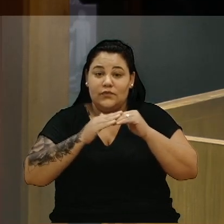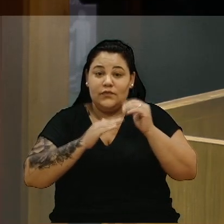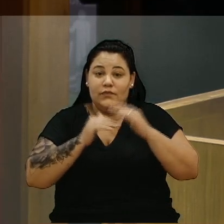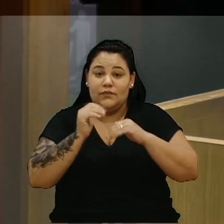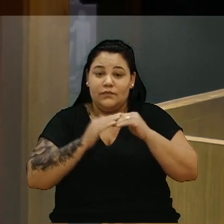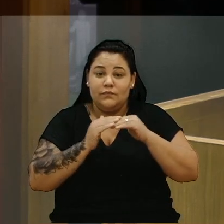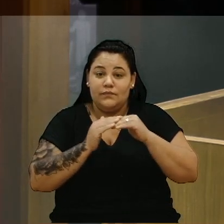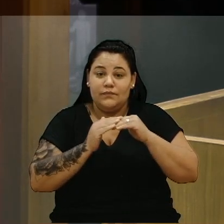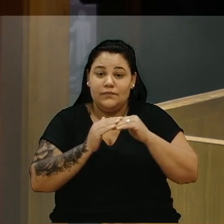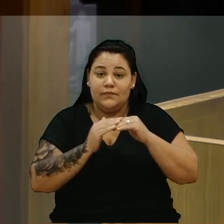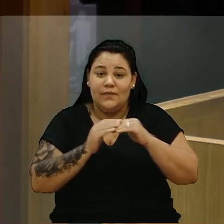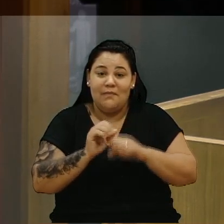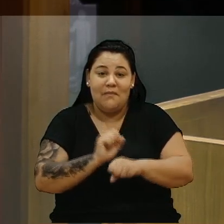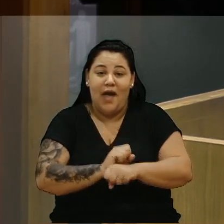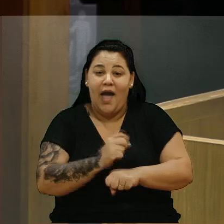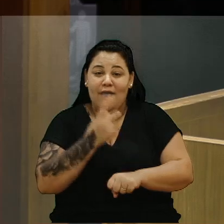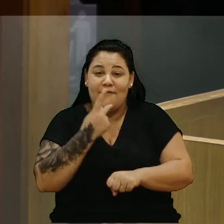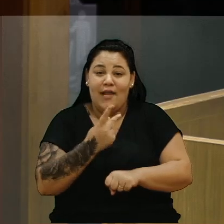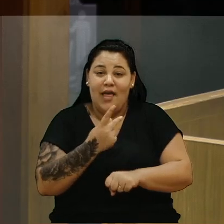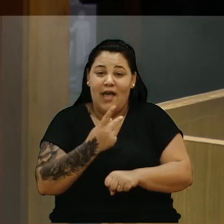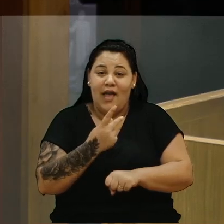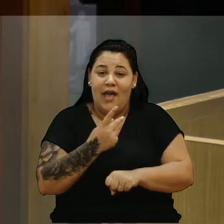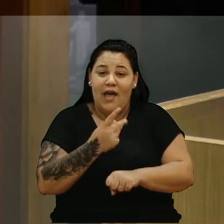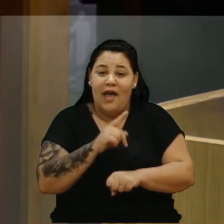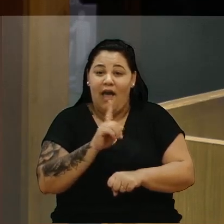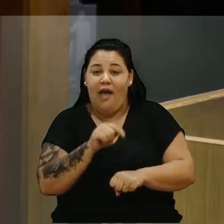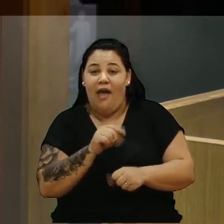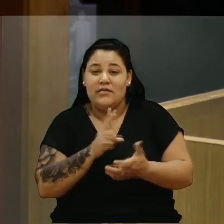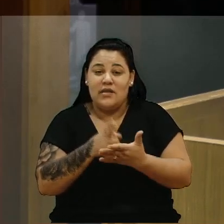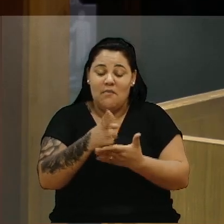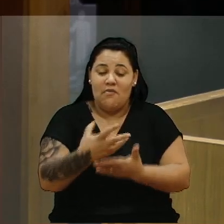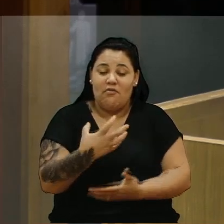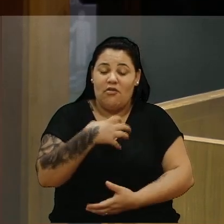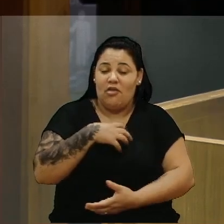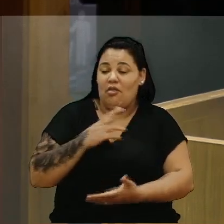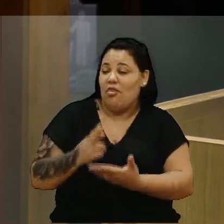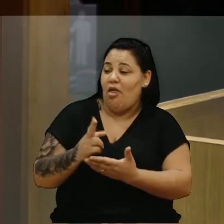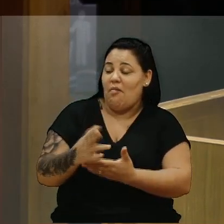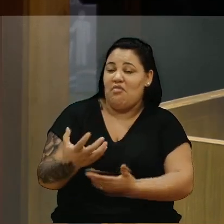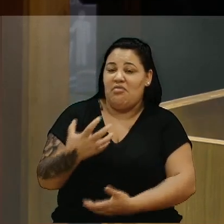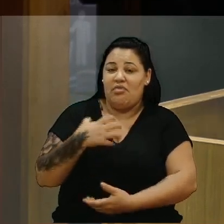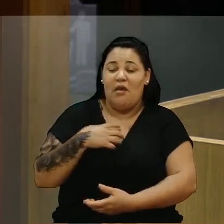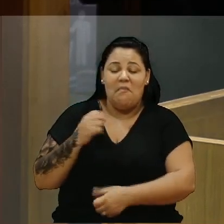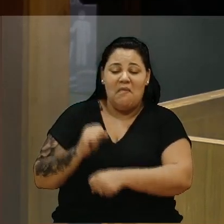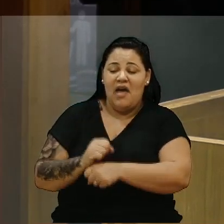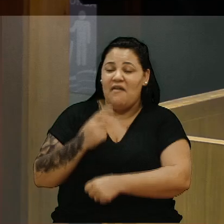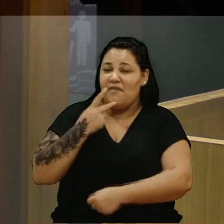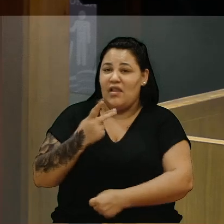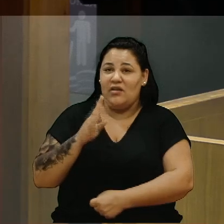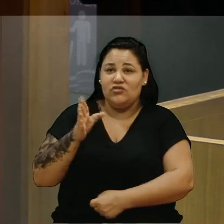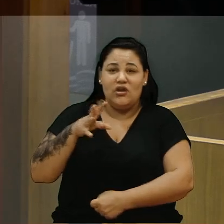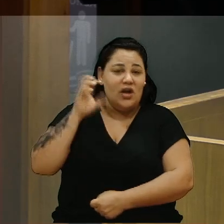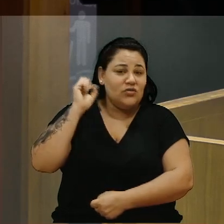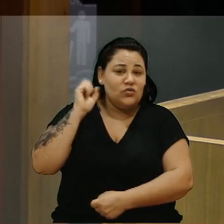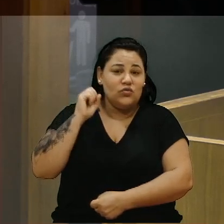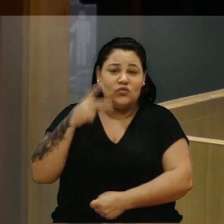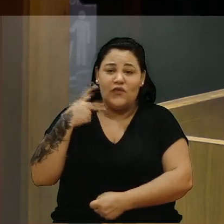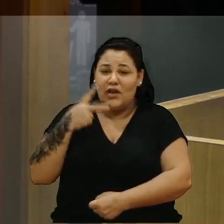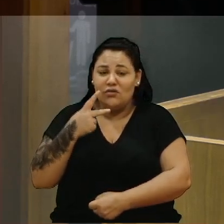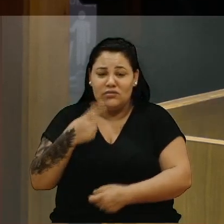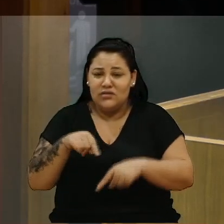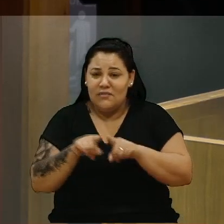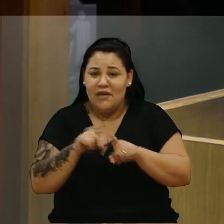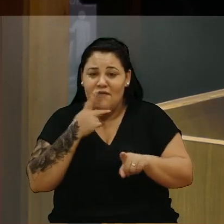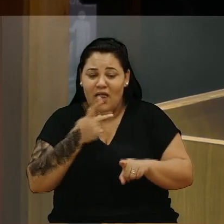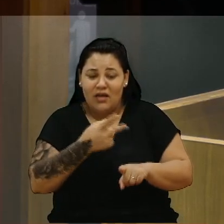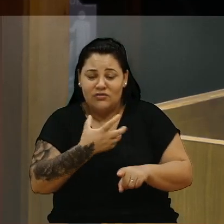Evolução. Parem de dizer que, isso foi sempre assim, isso foi sempre assim. Parem de dizer, eu já ouço parlamentares falando isso.